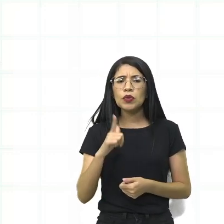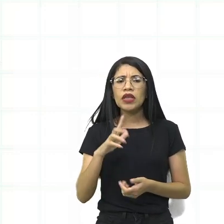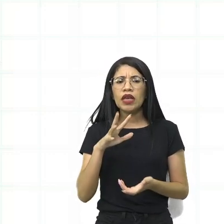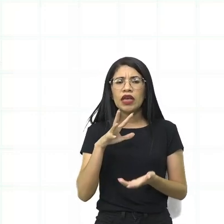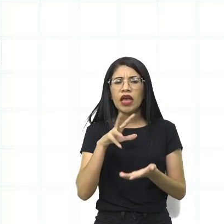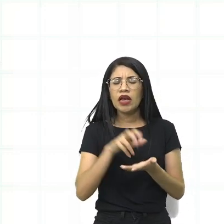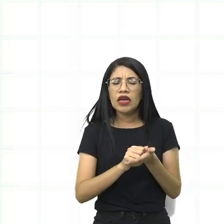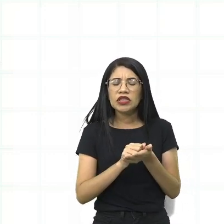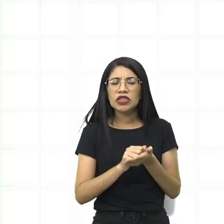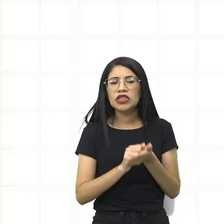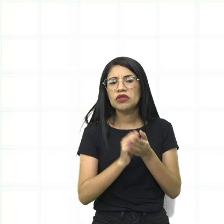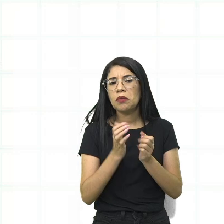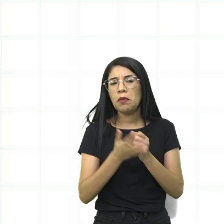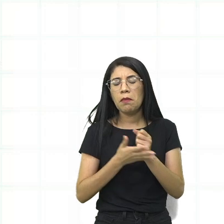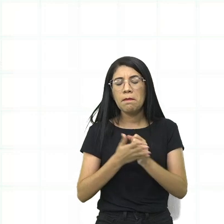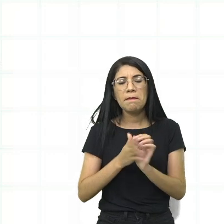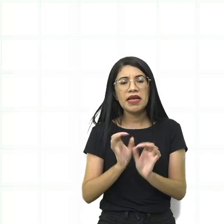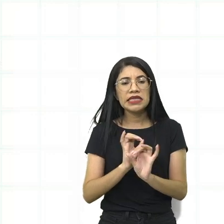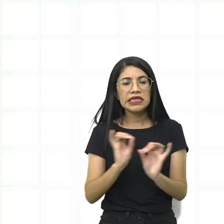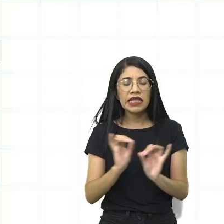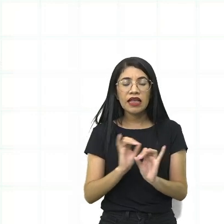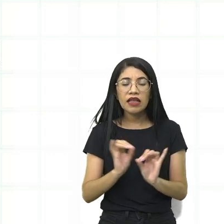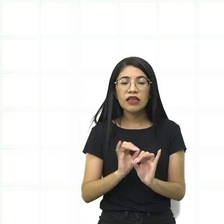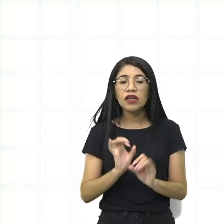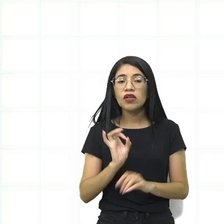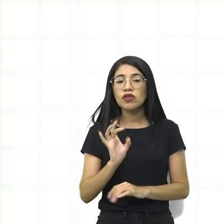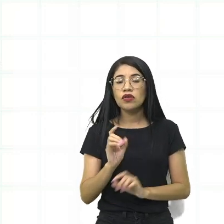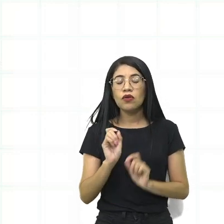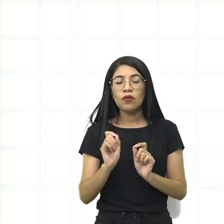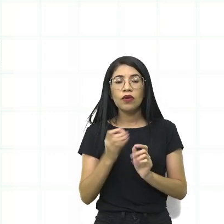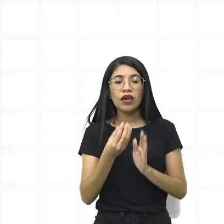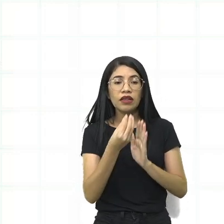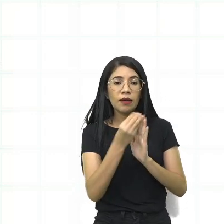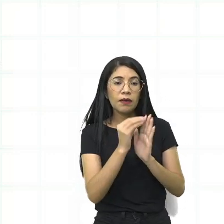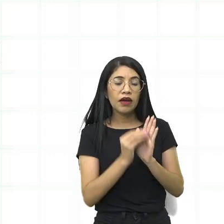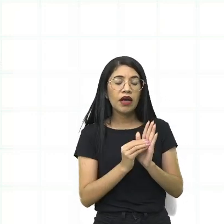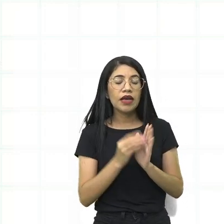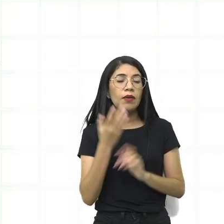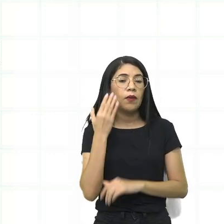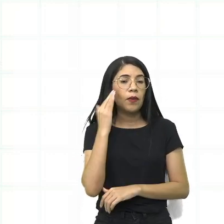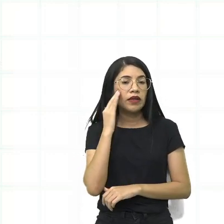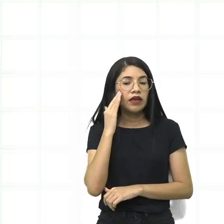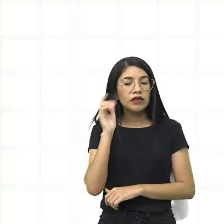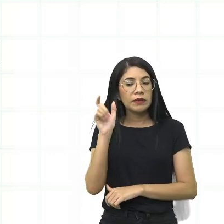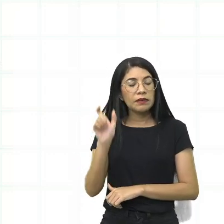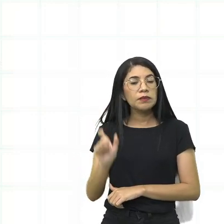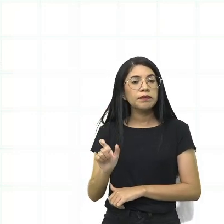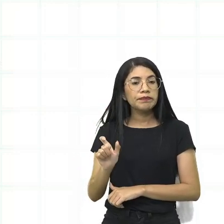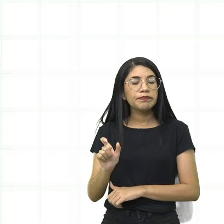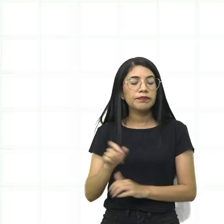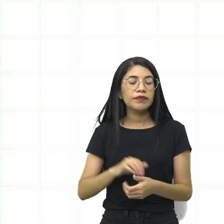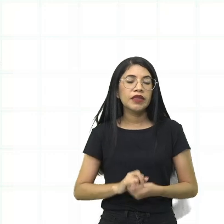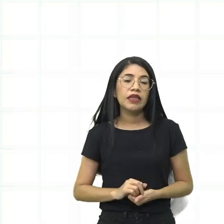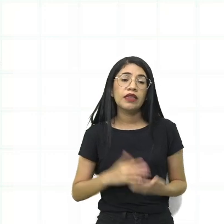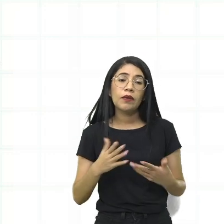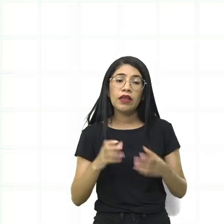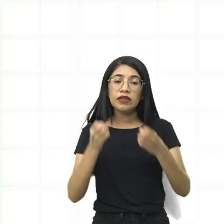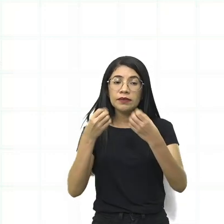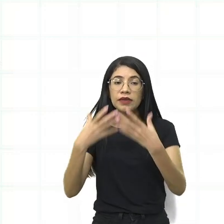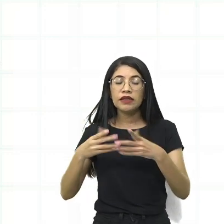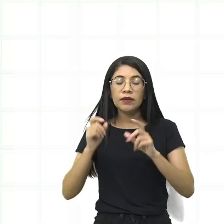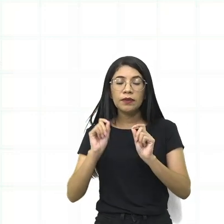nós não temos aí bases, né? Somente o entendimento daquela pessoa, né? Quando diz assim,